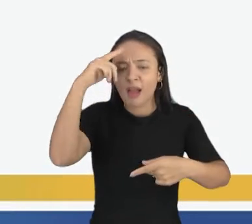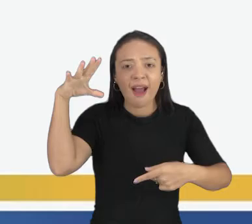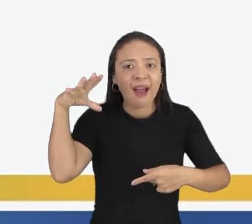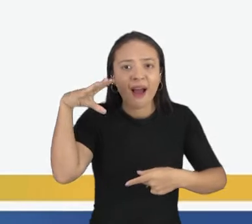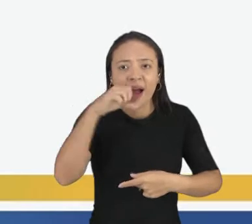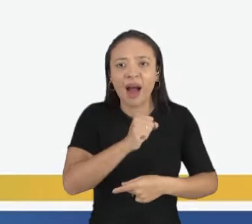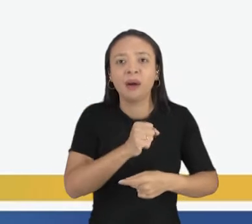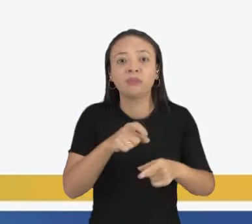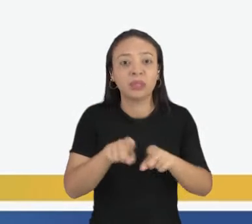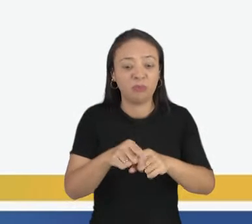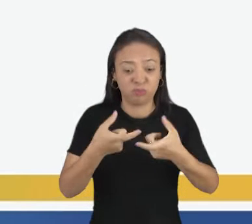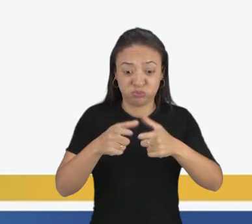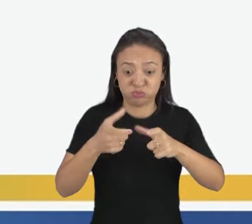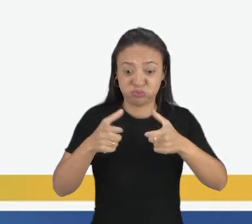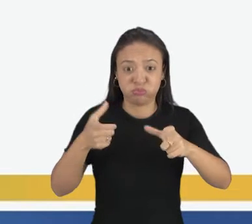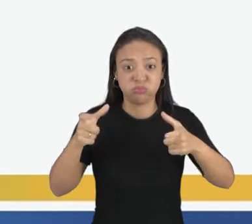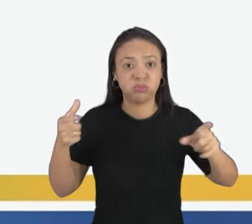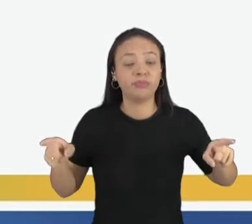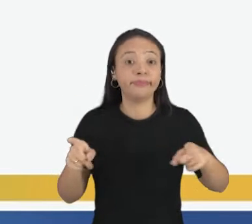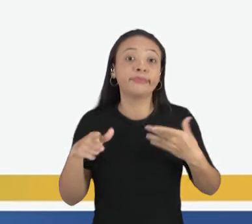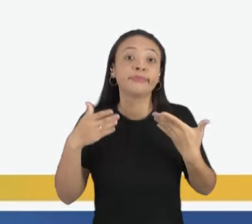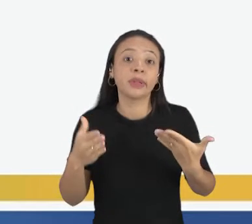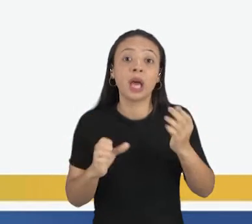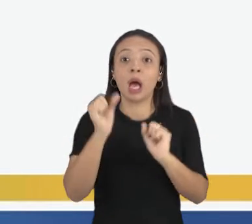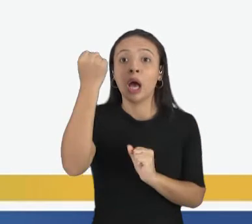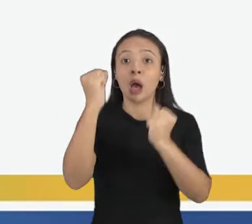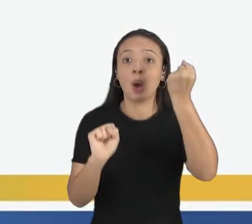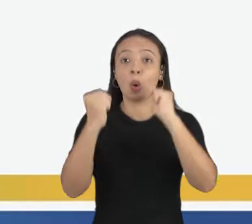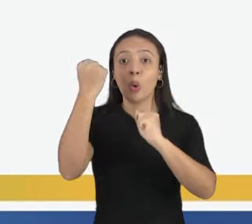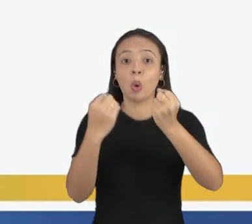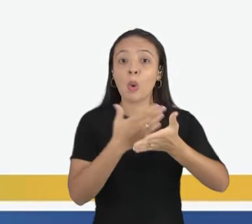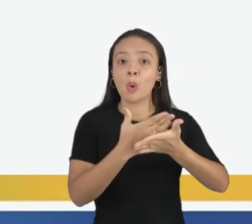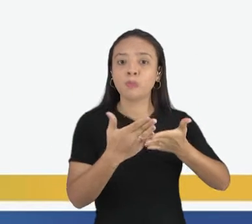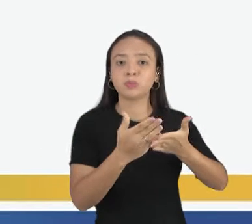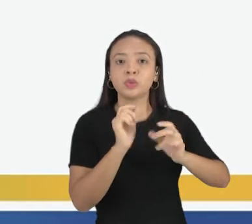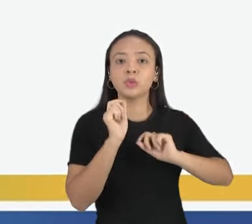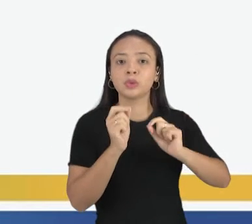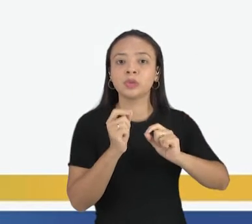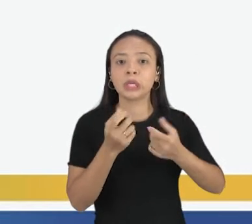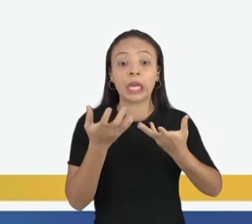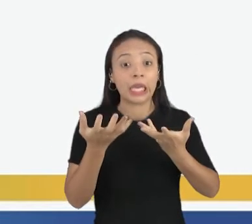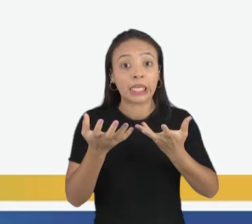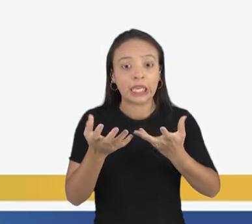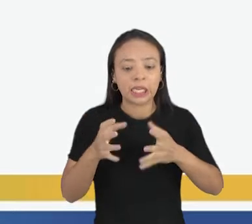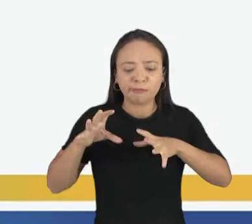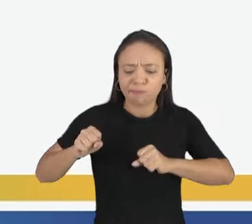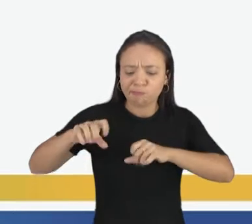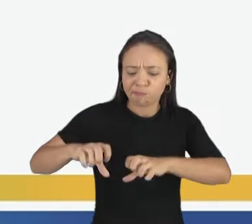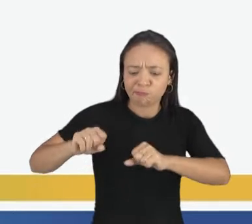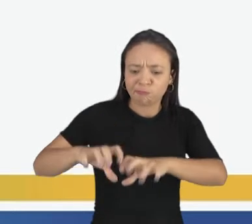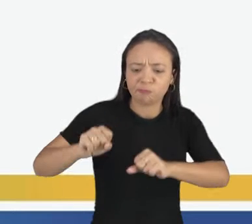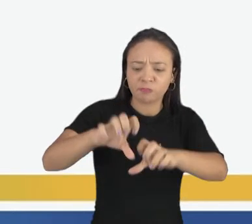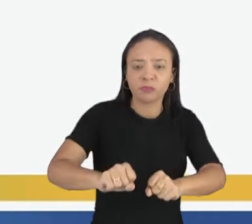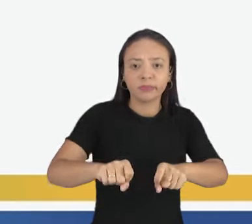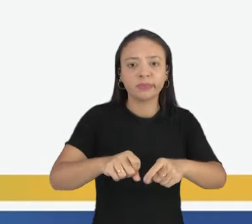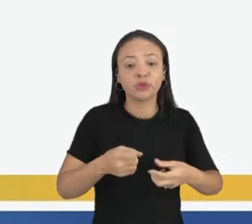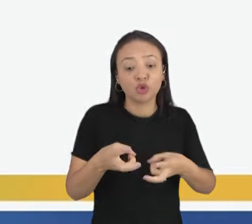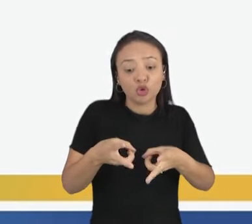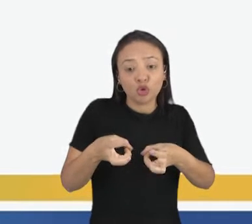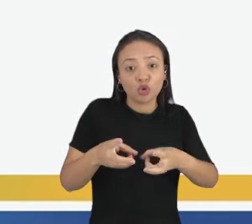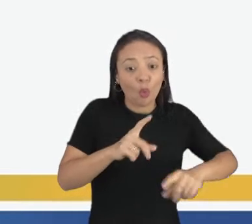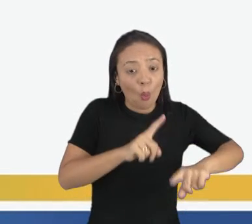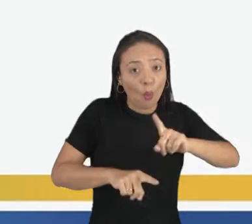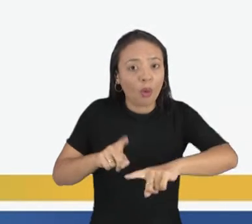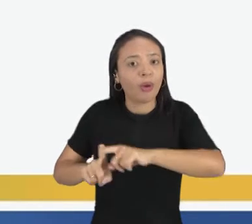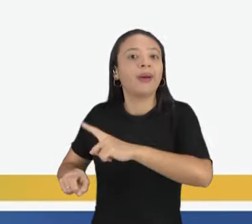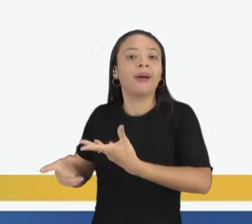muita quantidade. E as indústrias, então, elas começam a procurar territórios para explorar, né? Matérias-primas